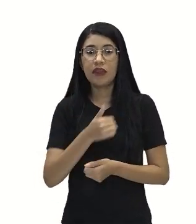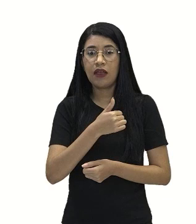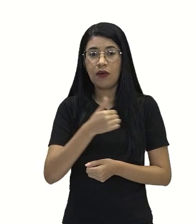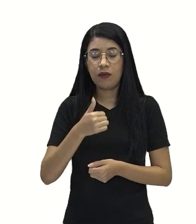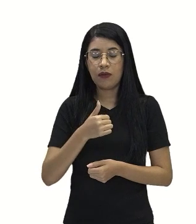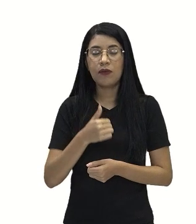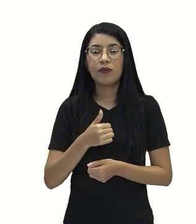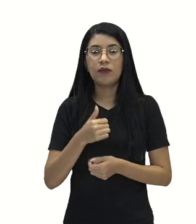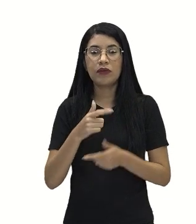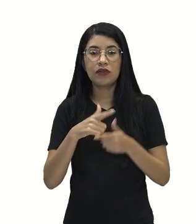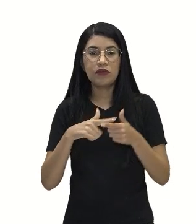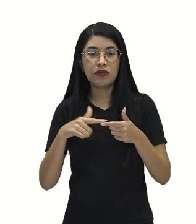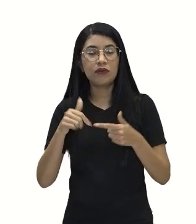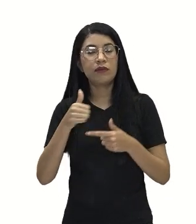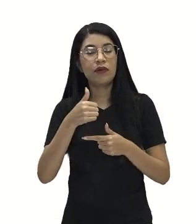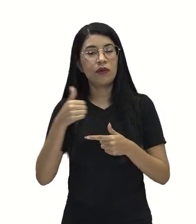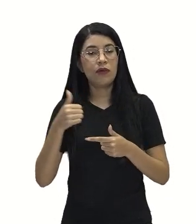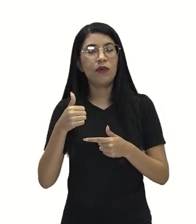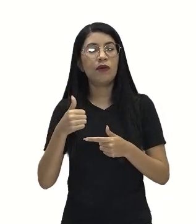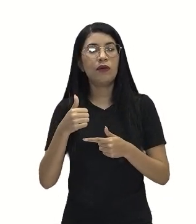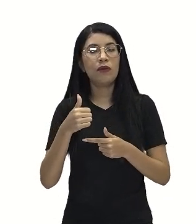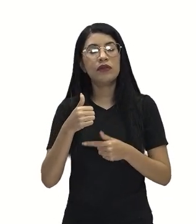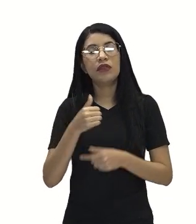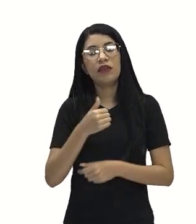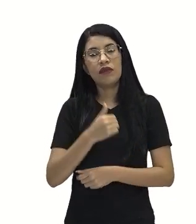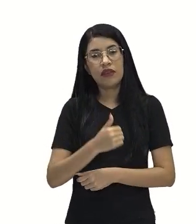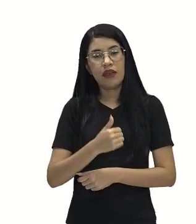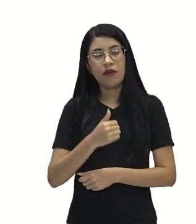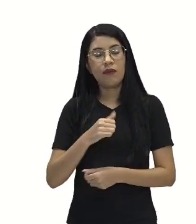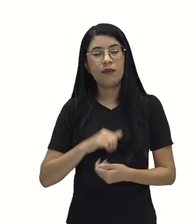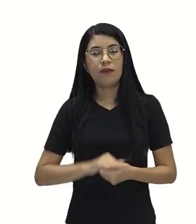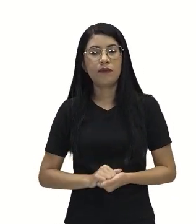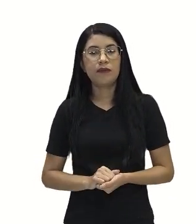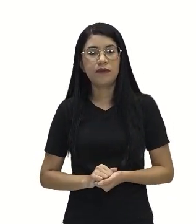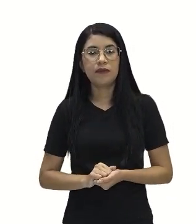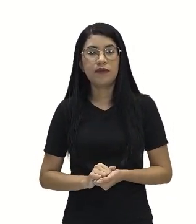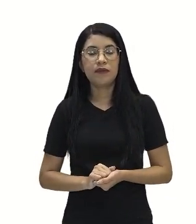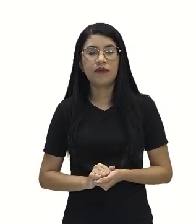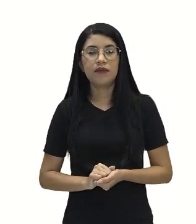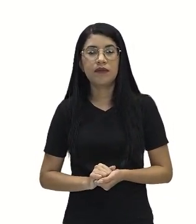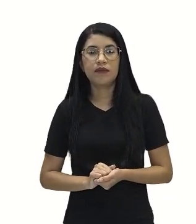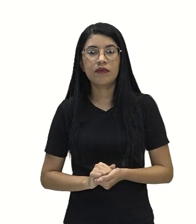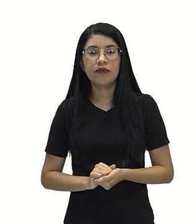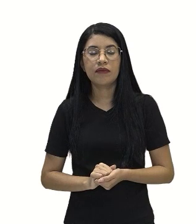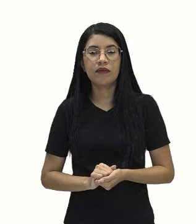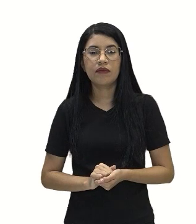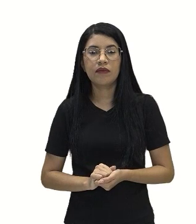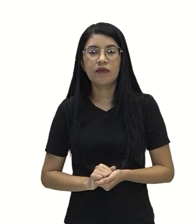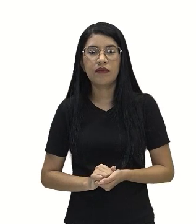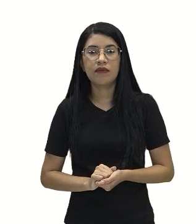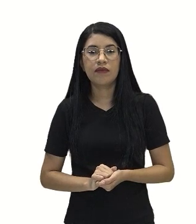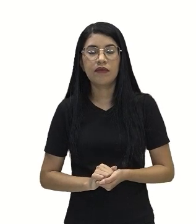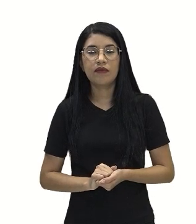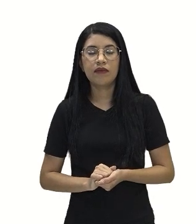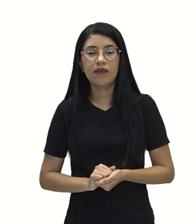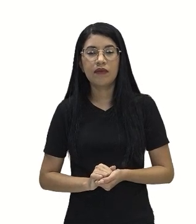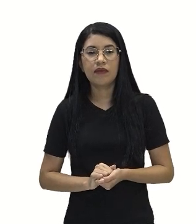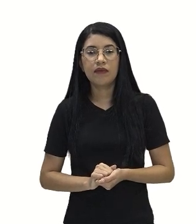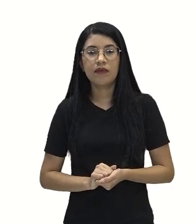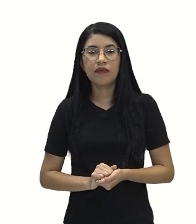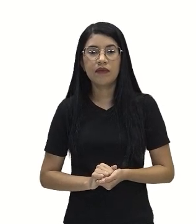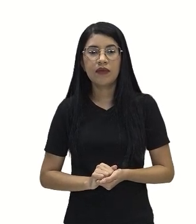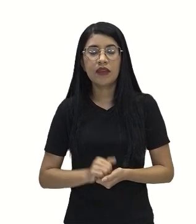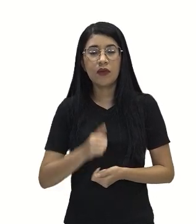é por 11 mesmo. Isso aqui vai me dar 1. Como é que esse número vai ficar escrito? Olha, não está sendo repetido, então é